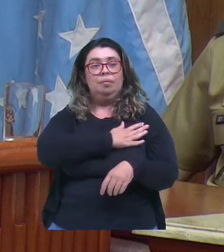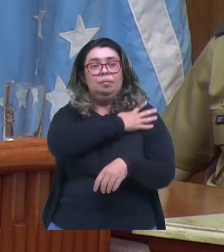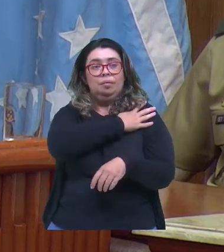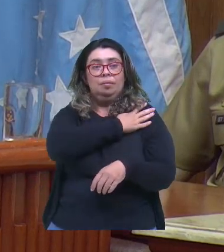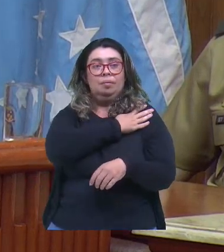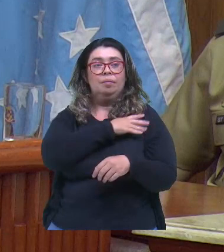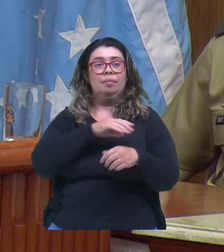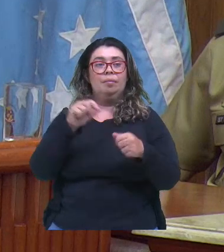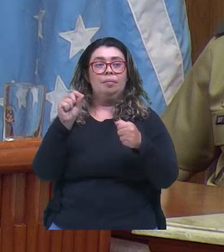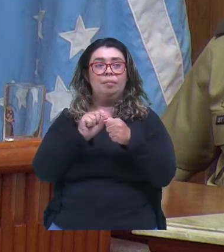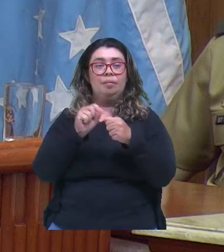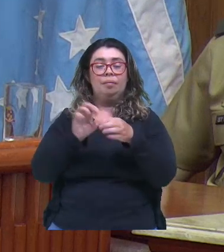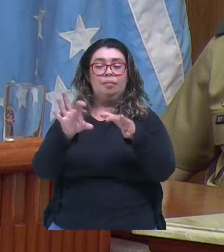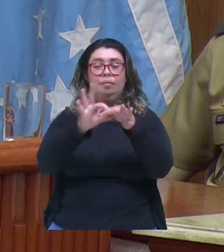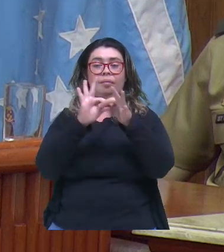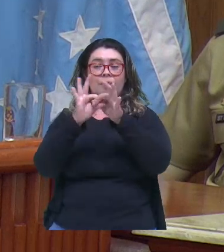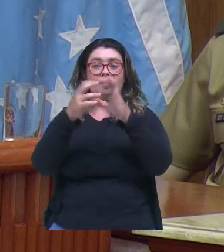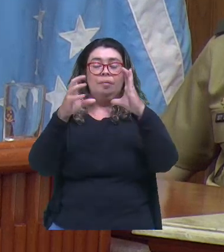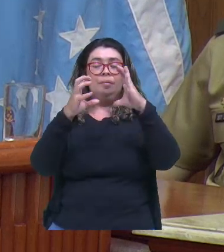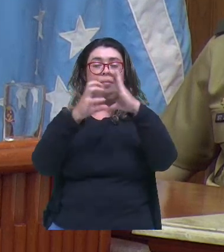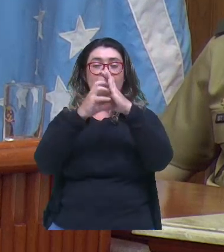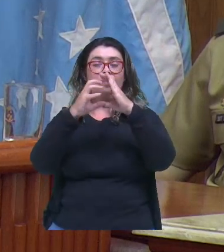juntos com toda a sociedade,